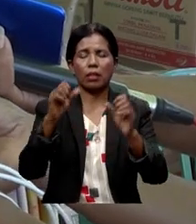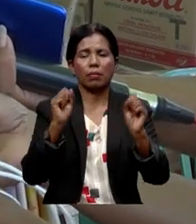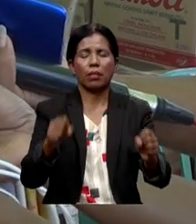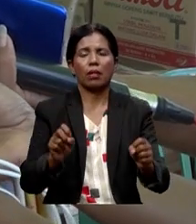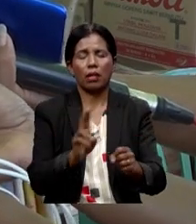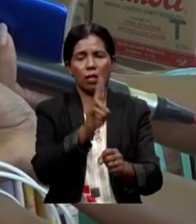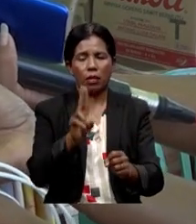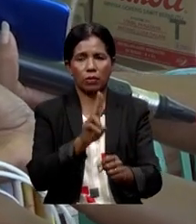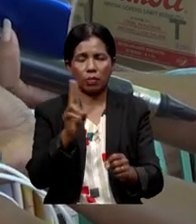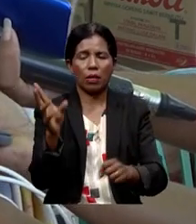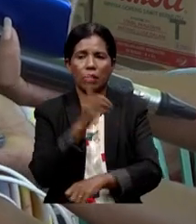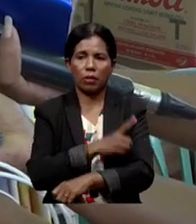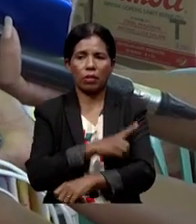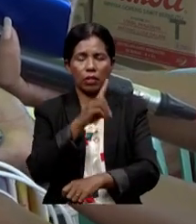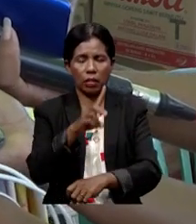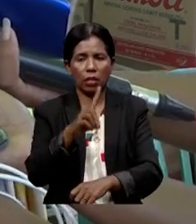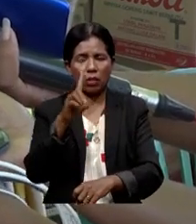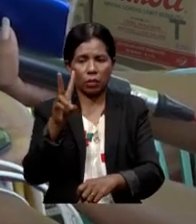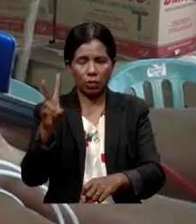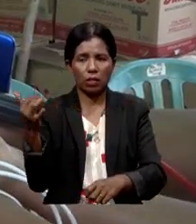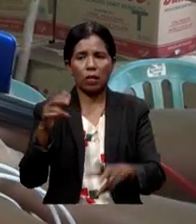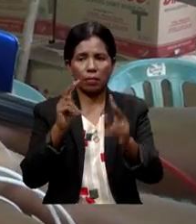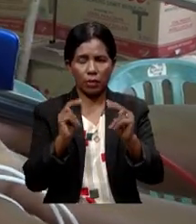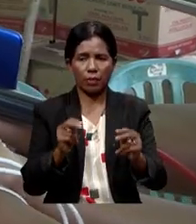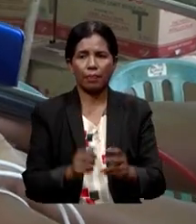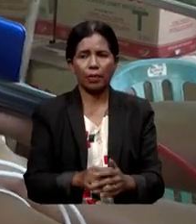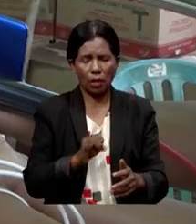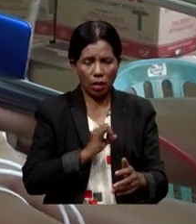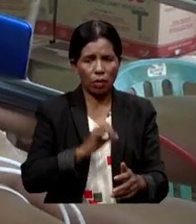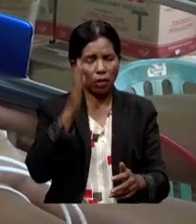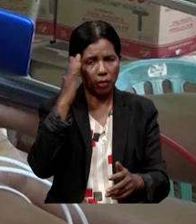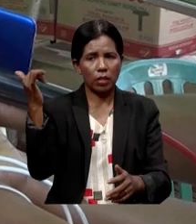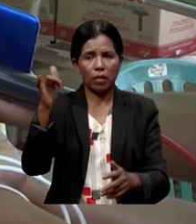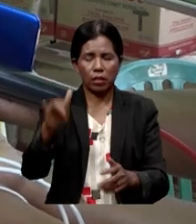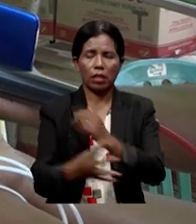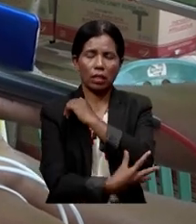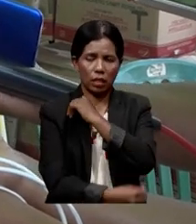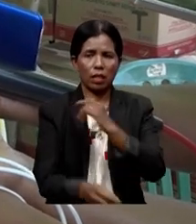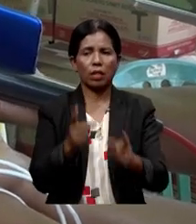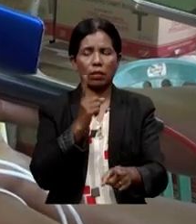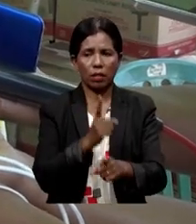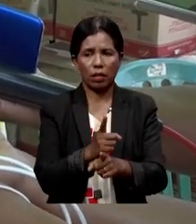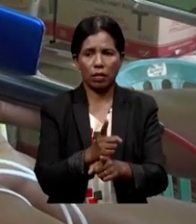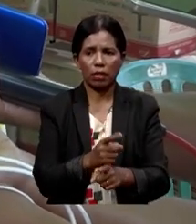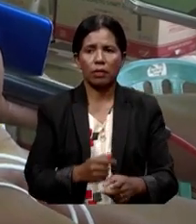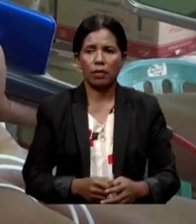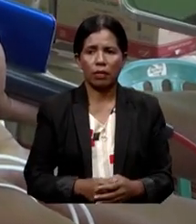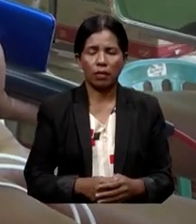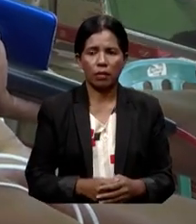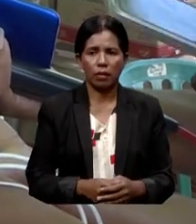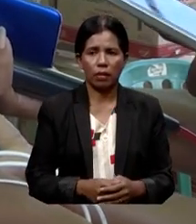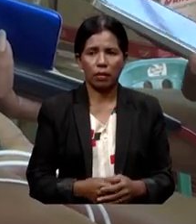ba loro ida rua neme maca Sira persenjane. Ala hawane Sira ne be kbitlar di buniberam bunirabel neme